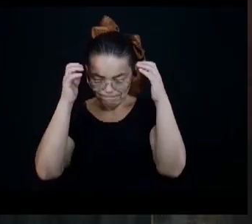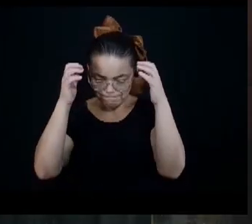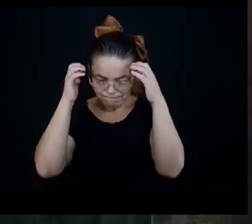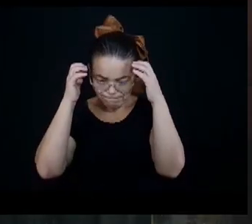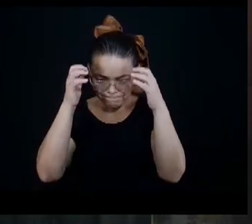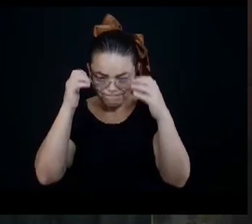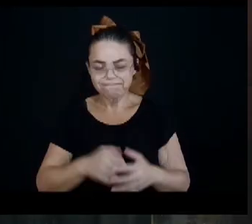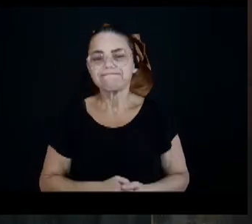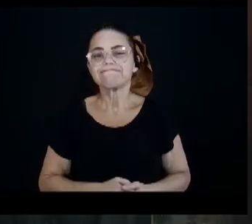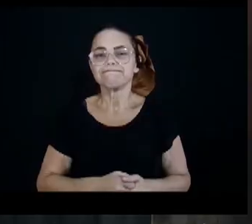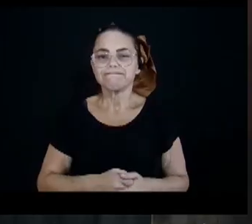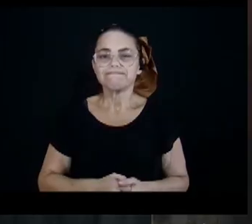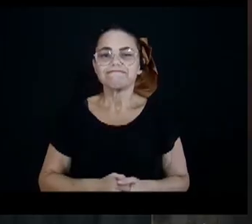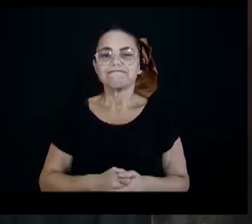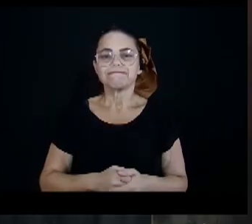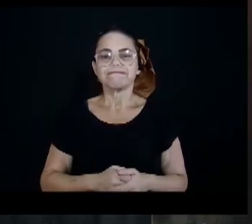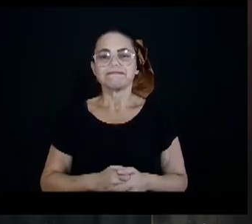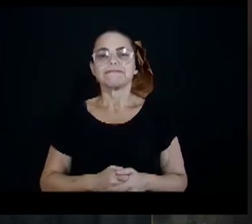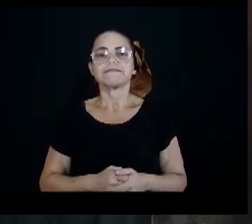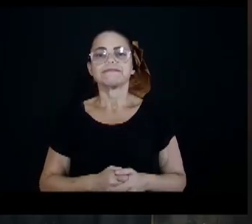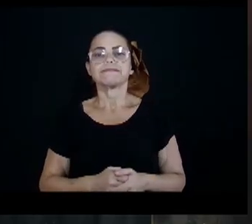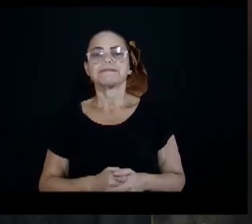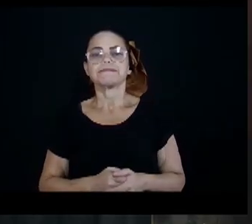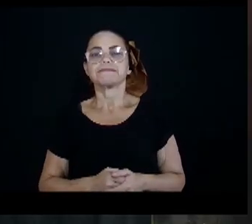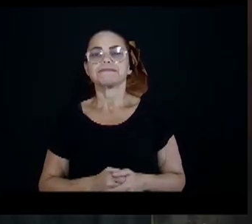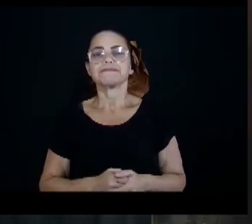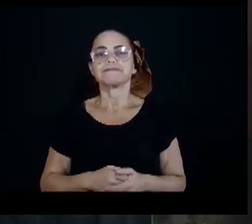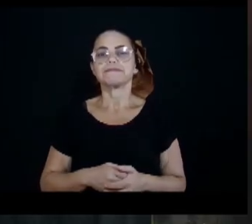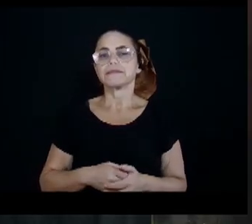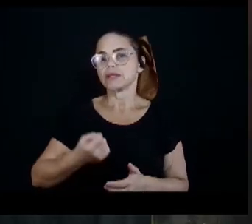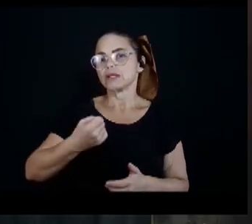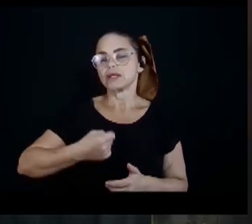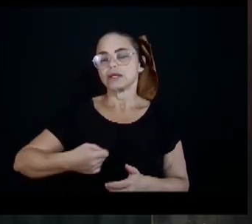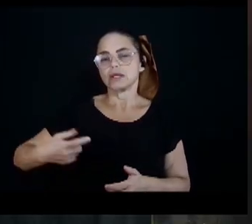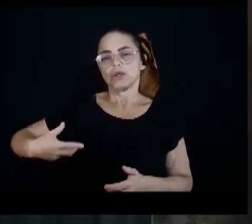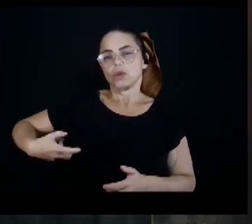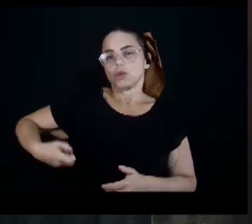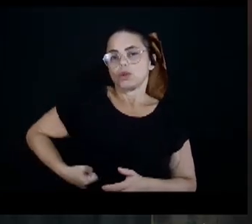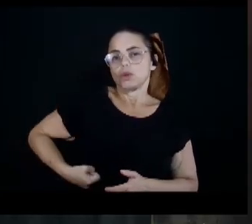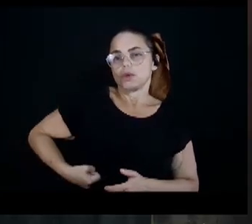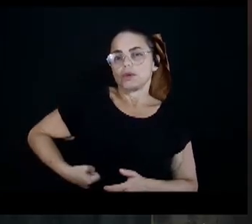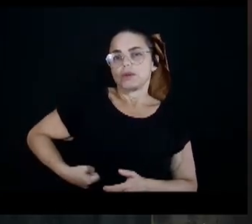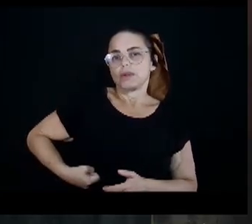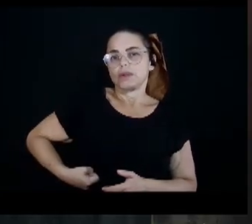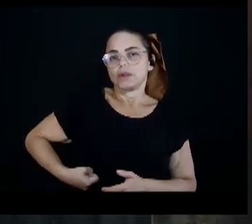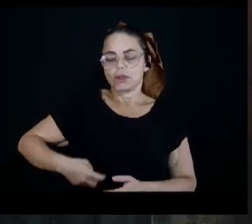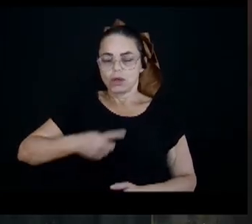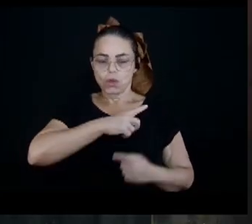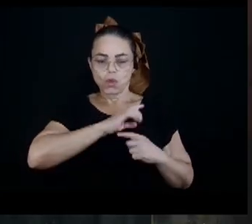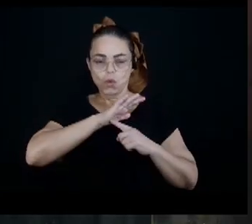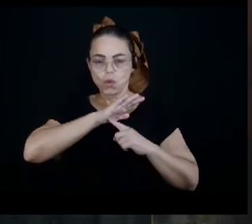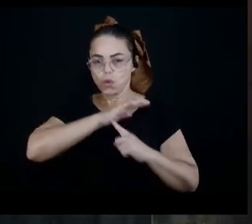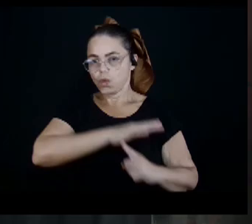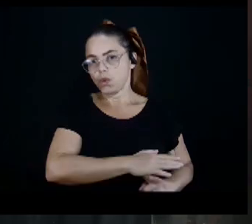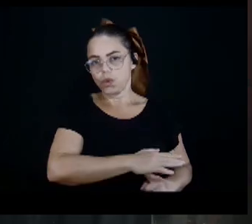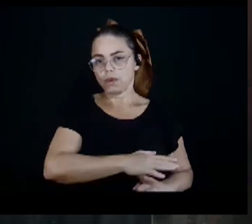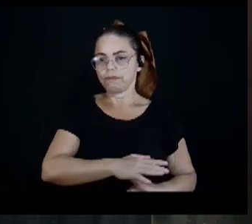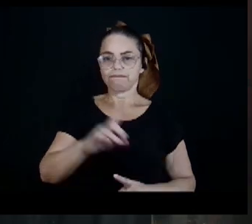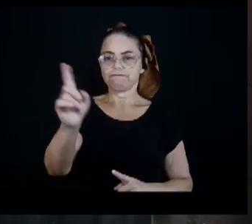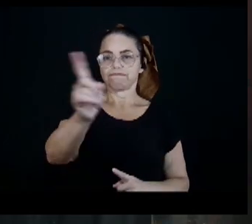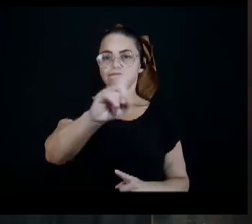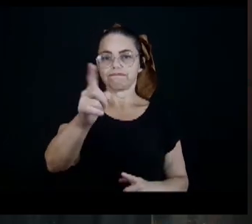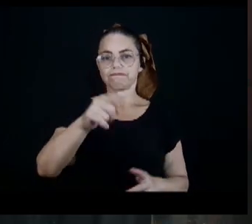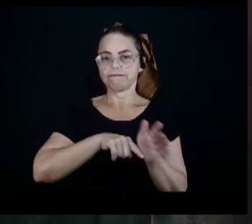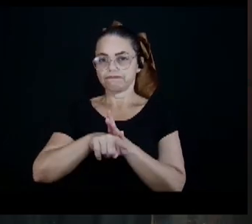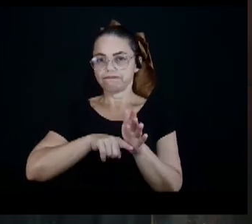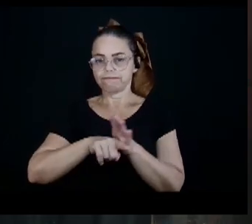usuários. O medicamento X ou Y causa depressão. Não existe pesquisa ainda de correlação direta,